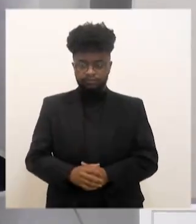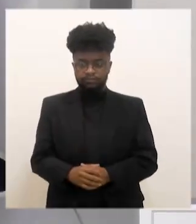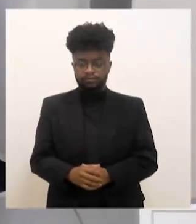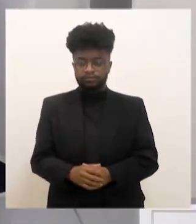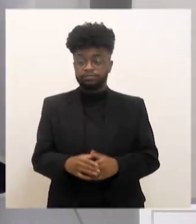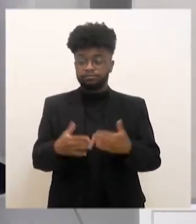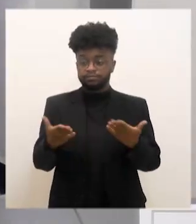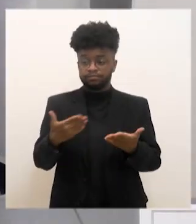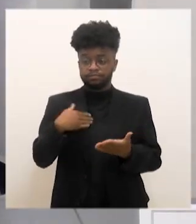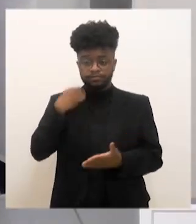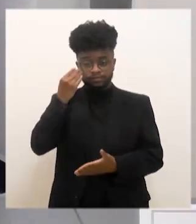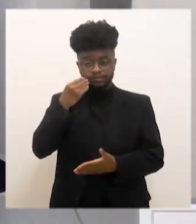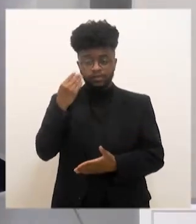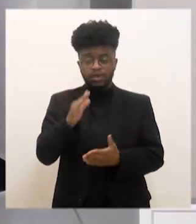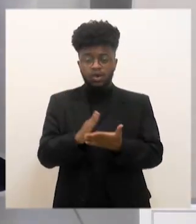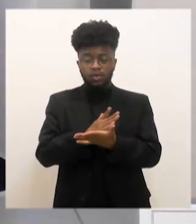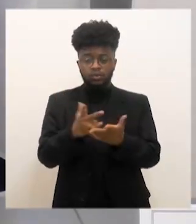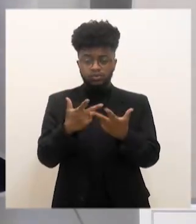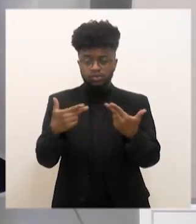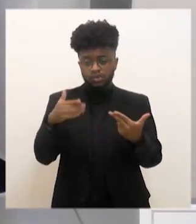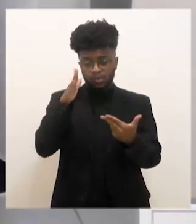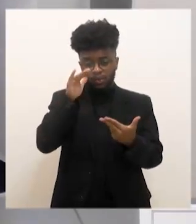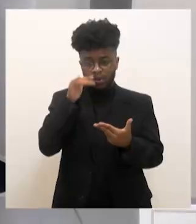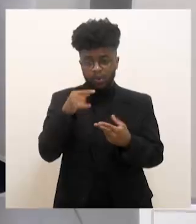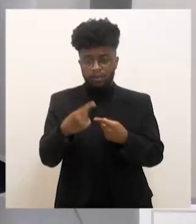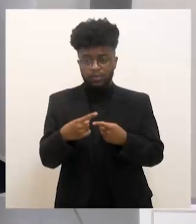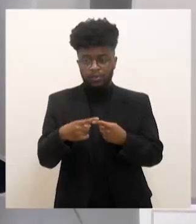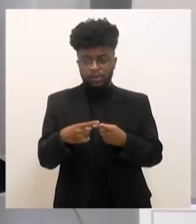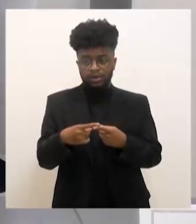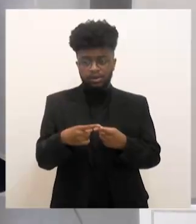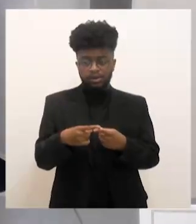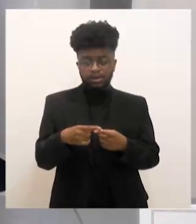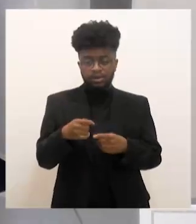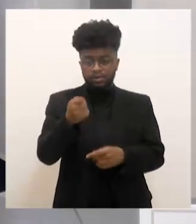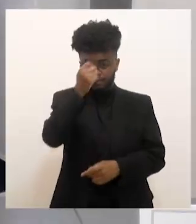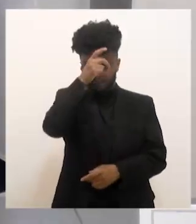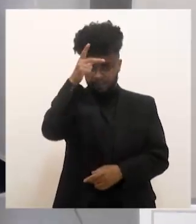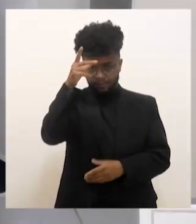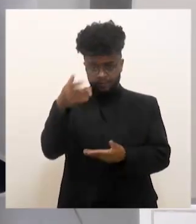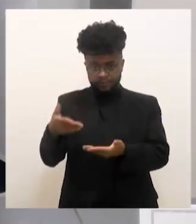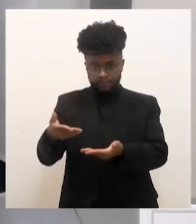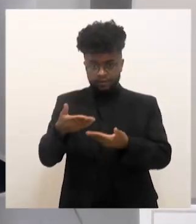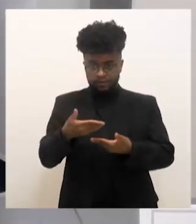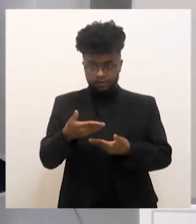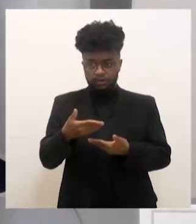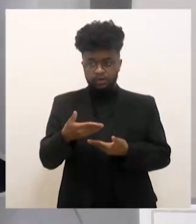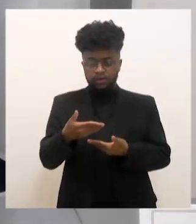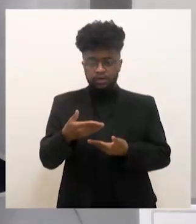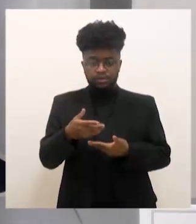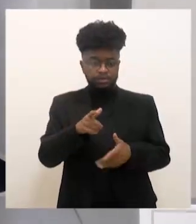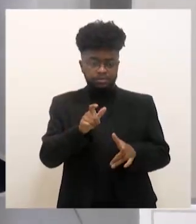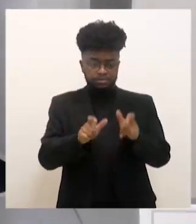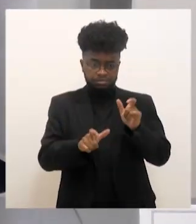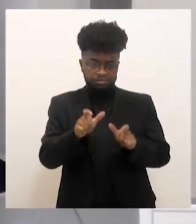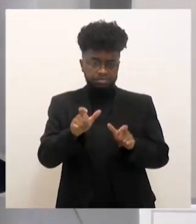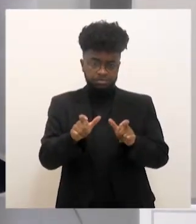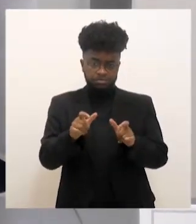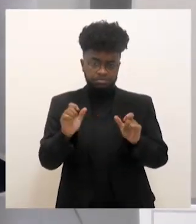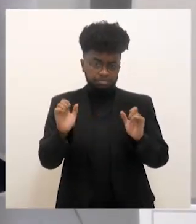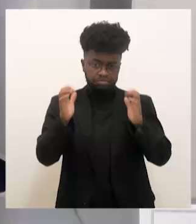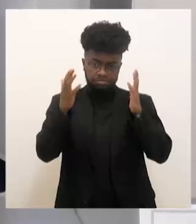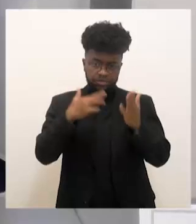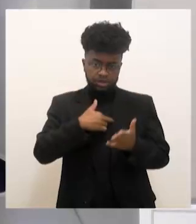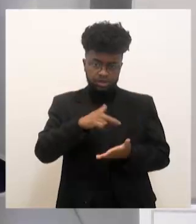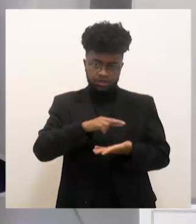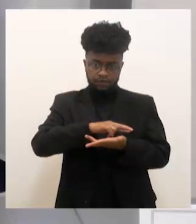aí eu vivenciei umas cenas curiosas, porque a prefeitura convidava alguns celebrantes de diferentes religiões, e aí